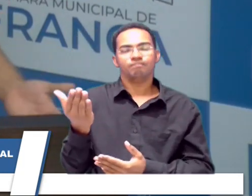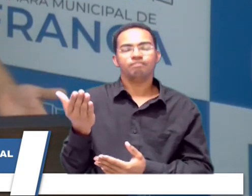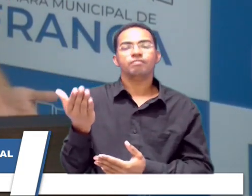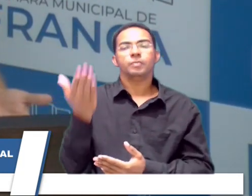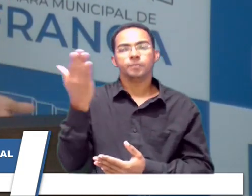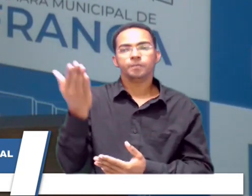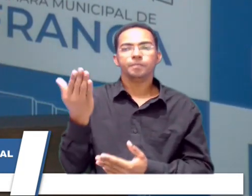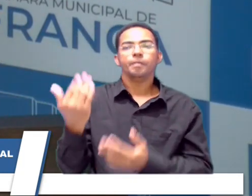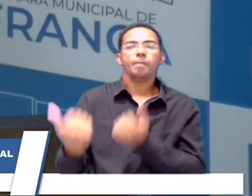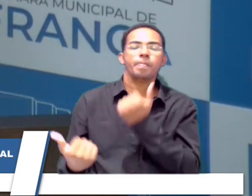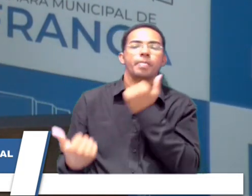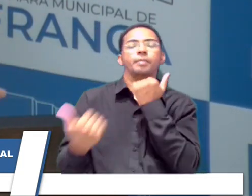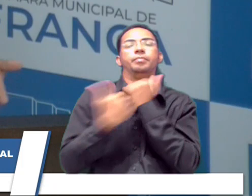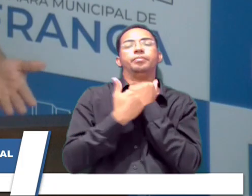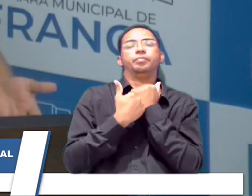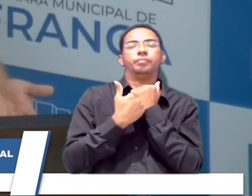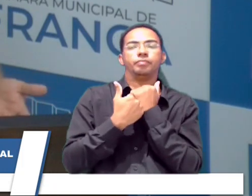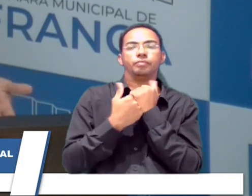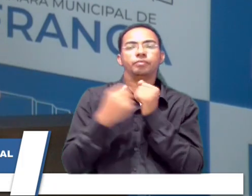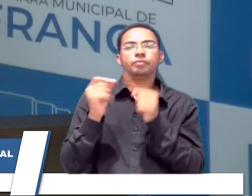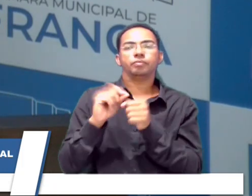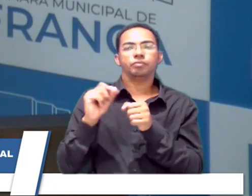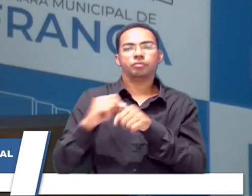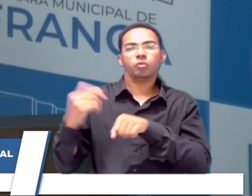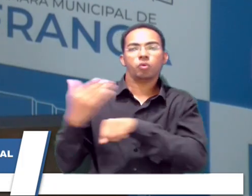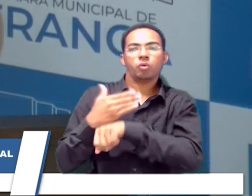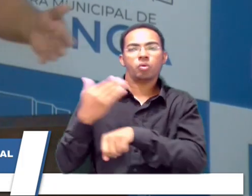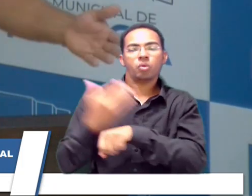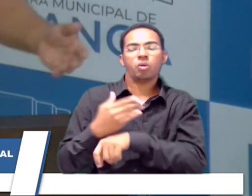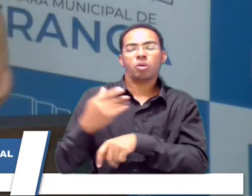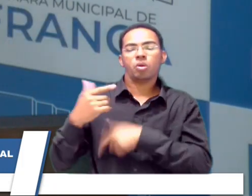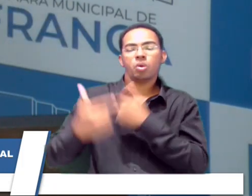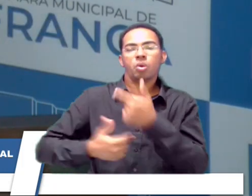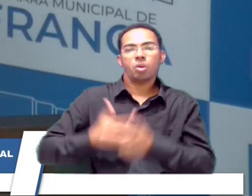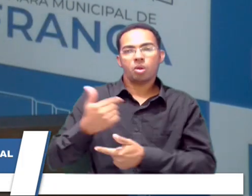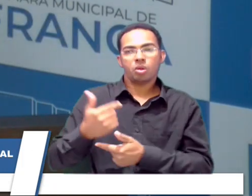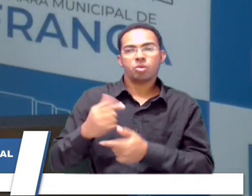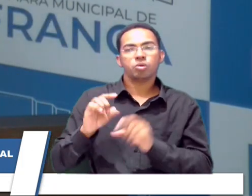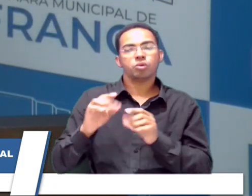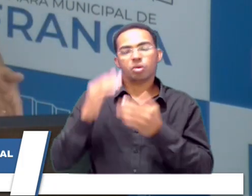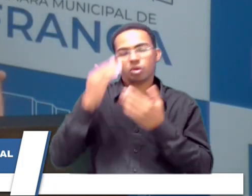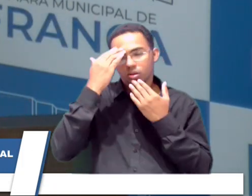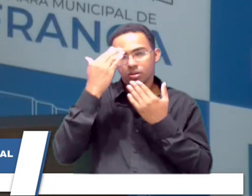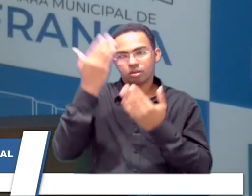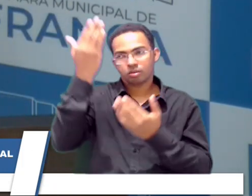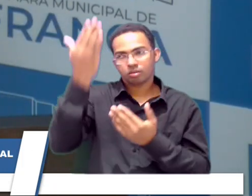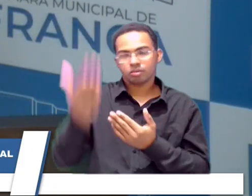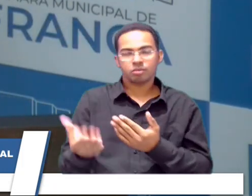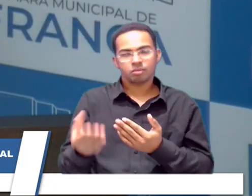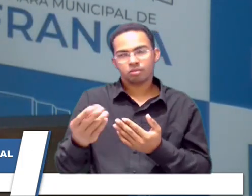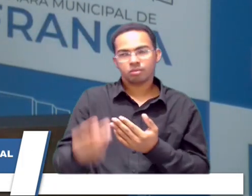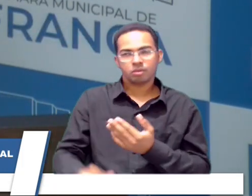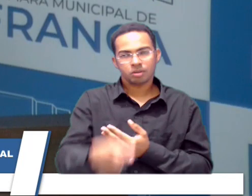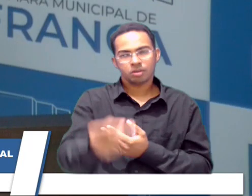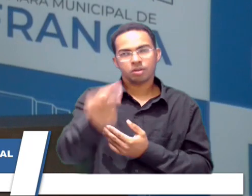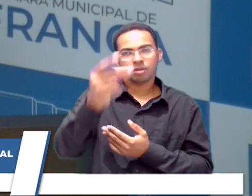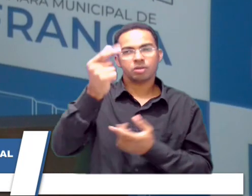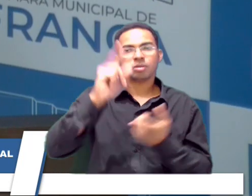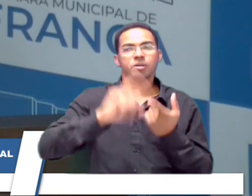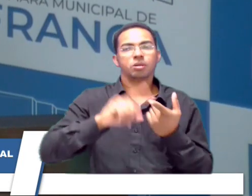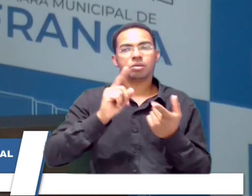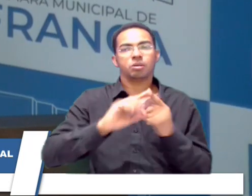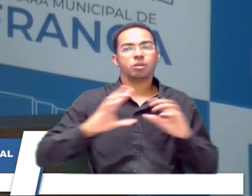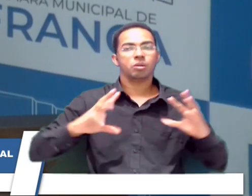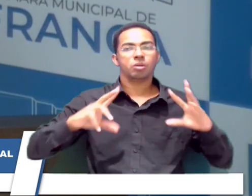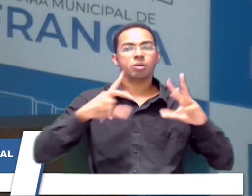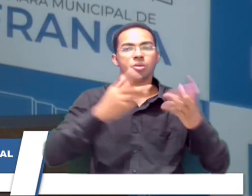essa oportunidade de fazer parte desse trabalho. Então, meus agradecimentos a ele é eterno. E também todos os funcionários